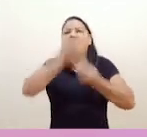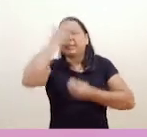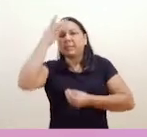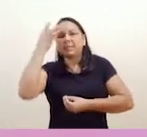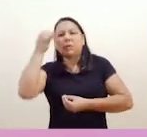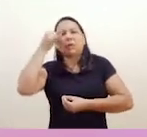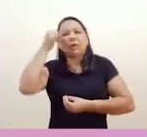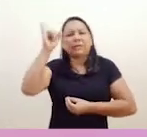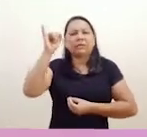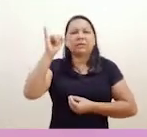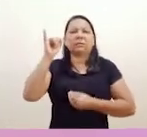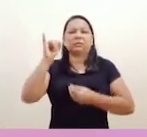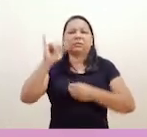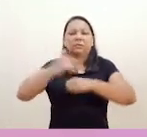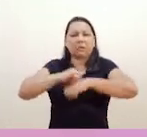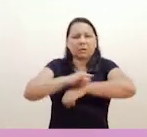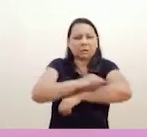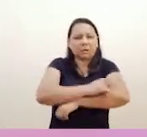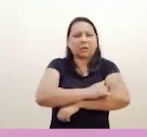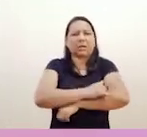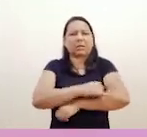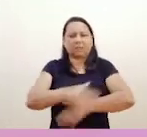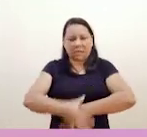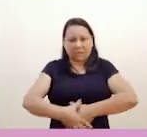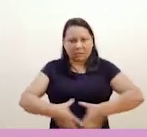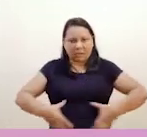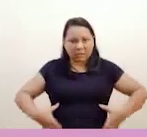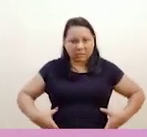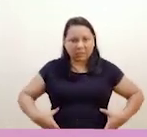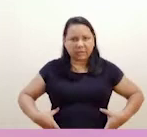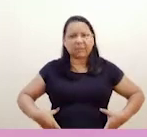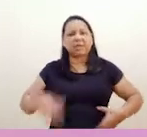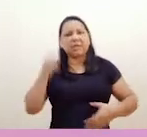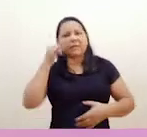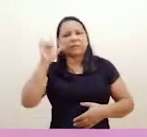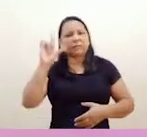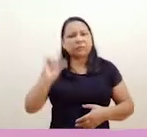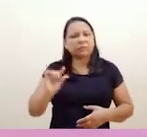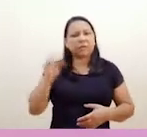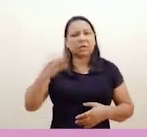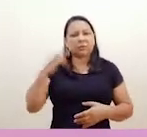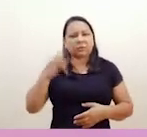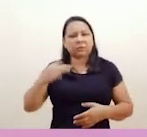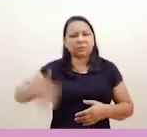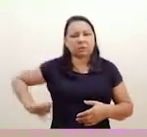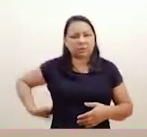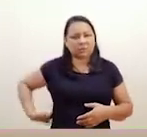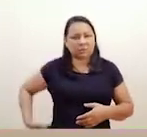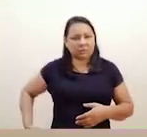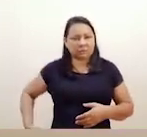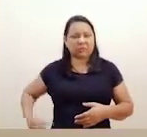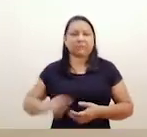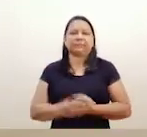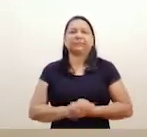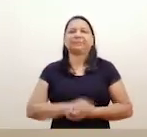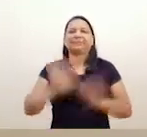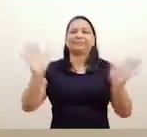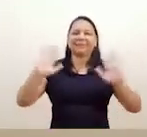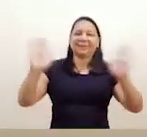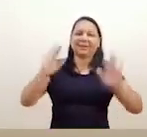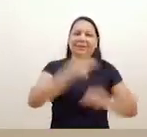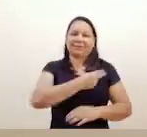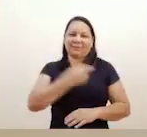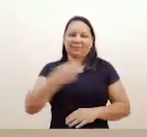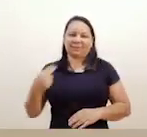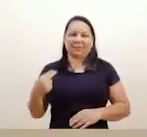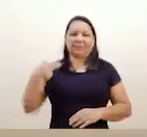essa gordurinha na região anterior, aqui na barriga, e sofrer dessas dores lombares. E oi pessoal, tudo bom? Meu nome é